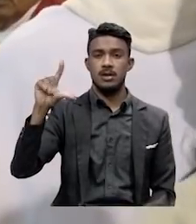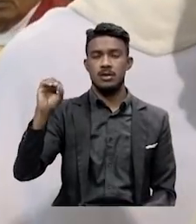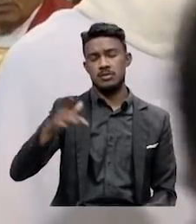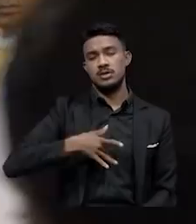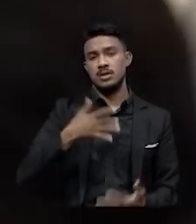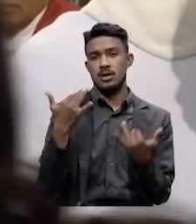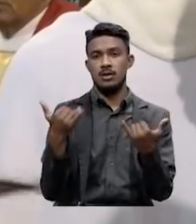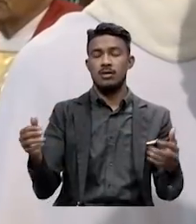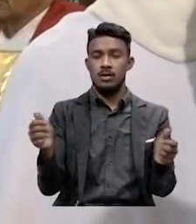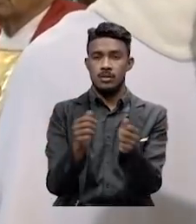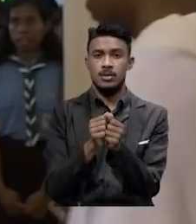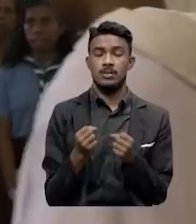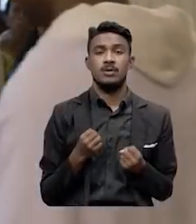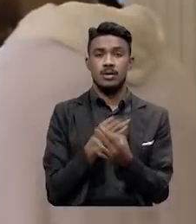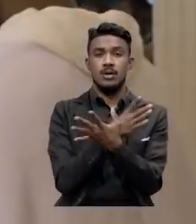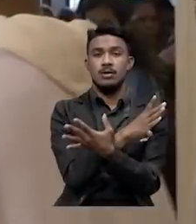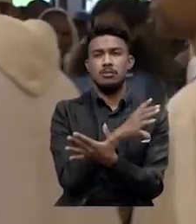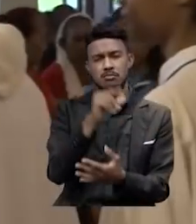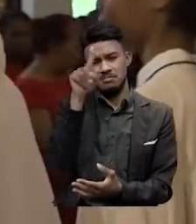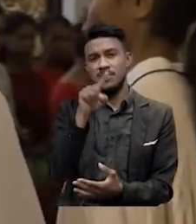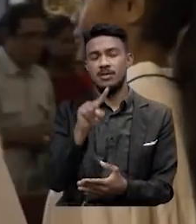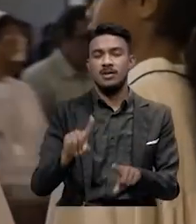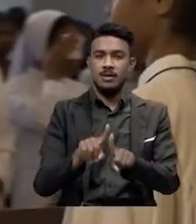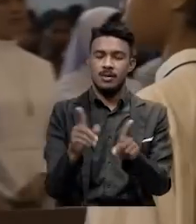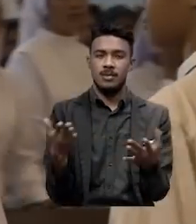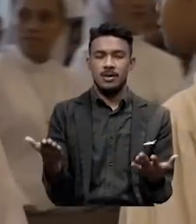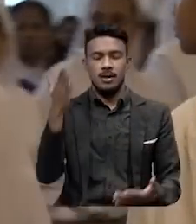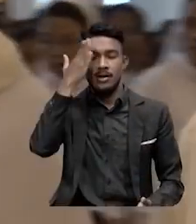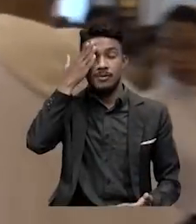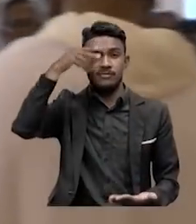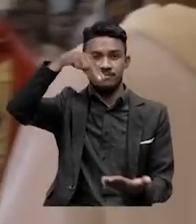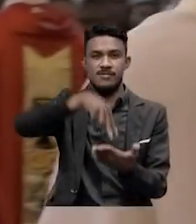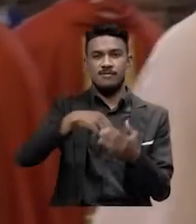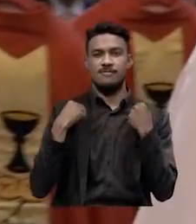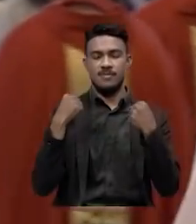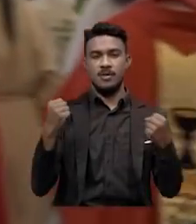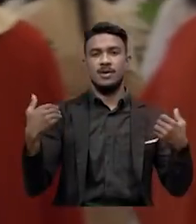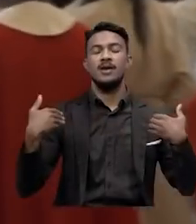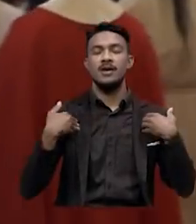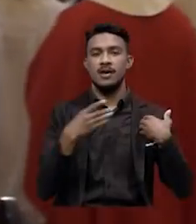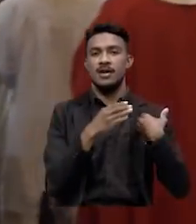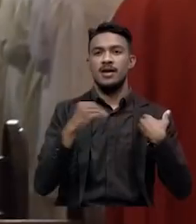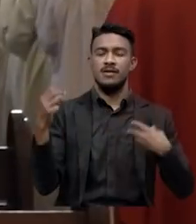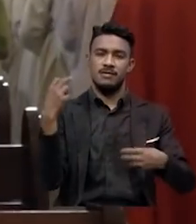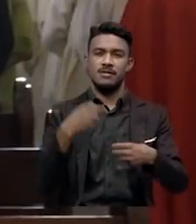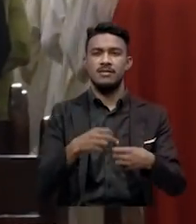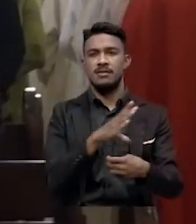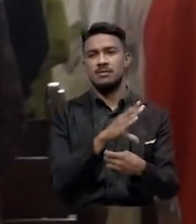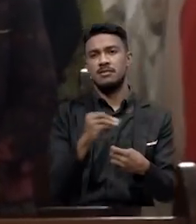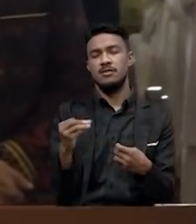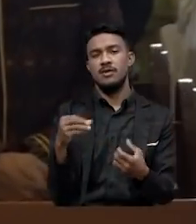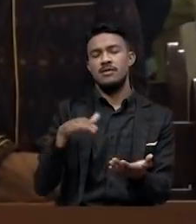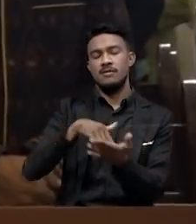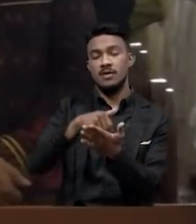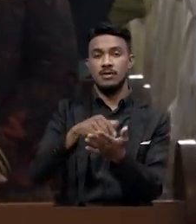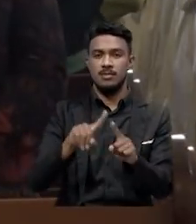kahur entre tau no preocupa mai behan no infirmi katak maske ih limitasang no fraqueza sira